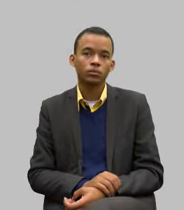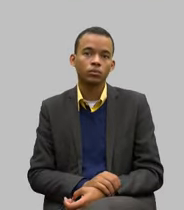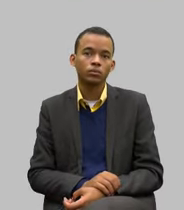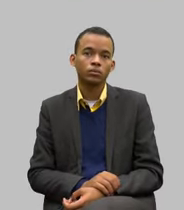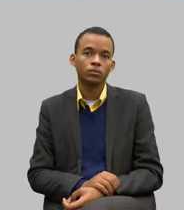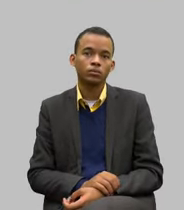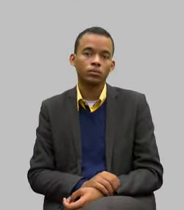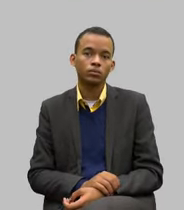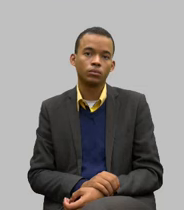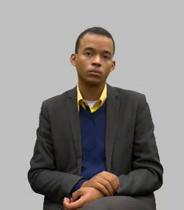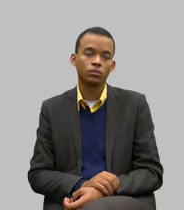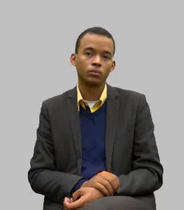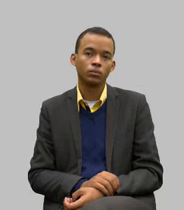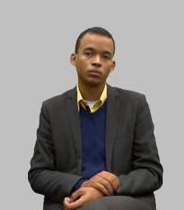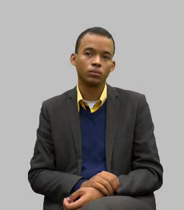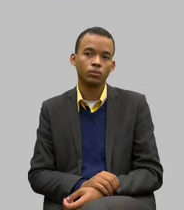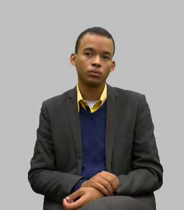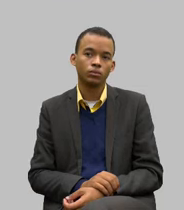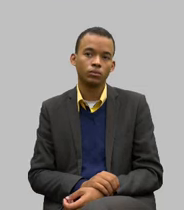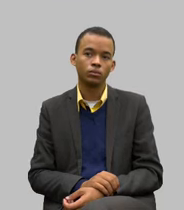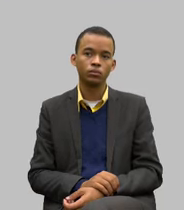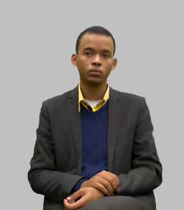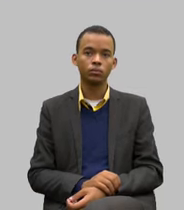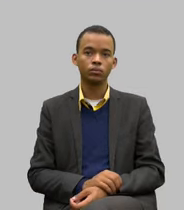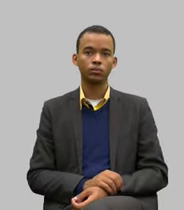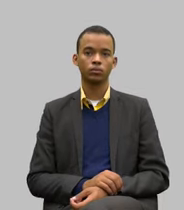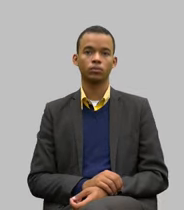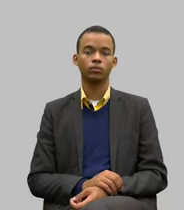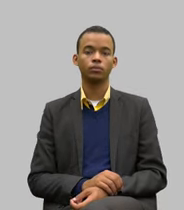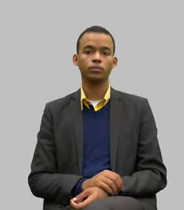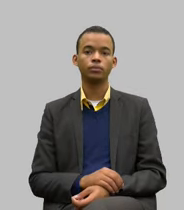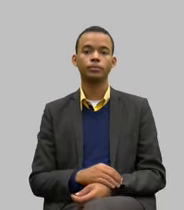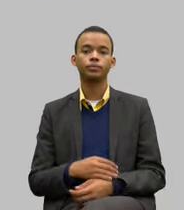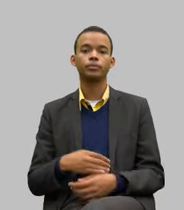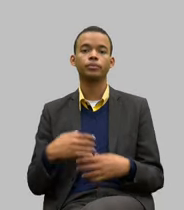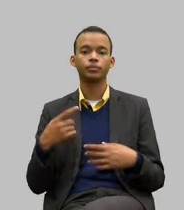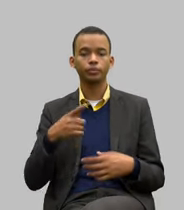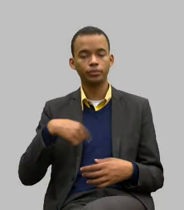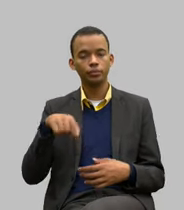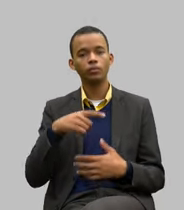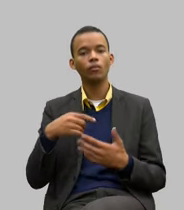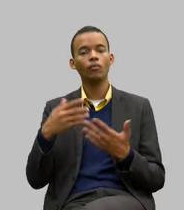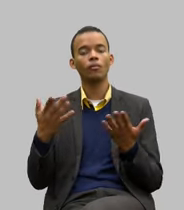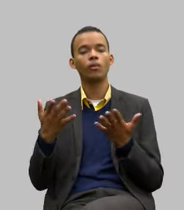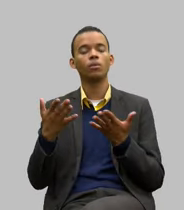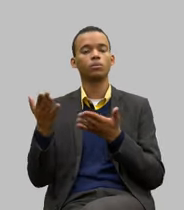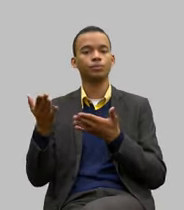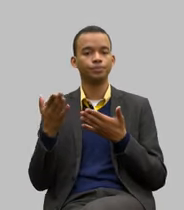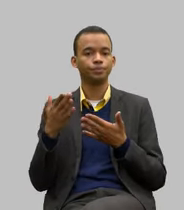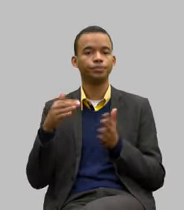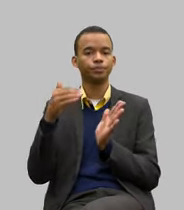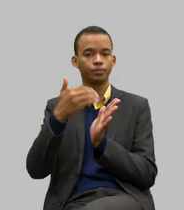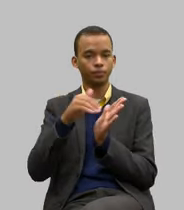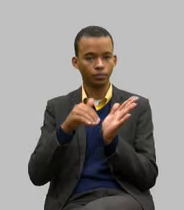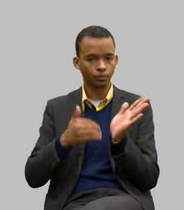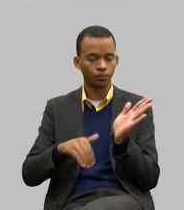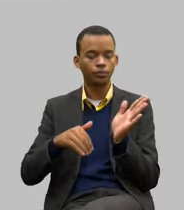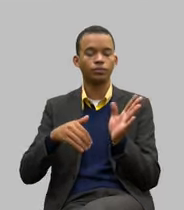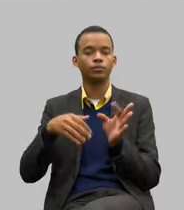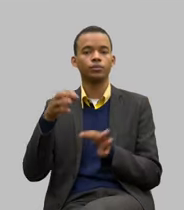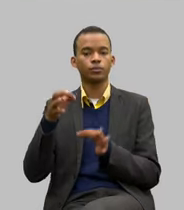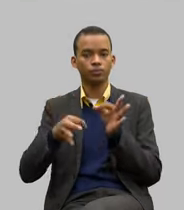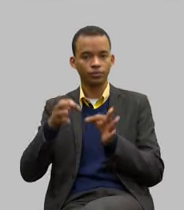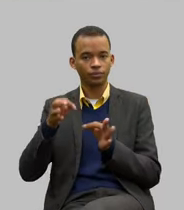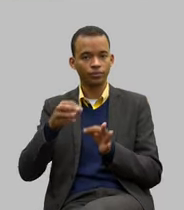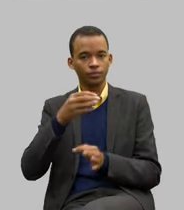secretário inicialmente passaremos a palavra ao sor Rogério Greco secretário de estado de justiça e Segurança Pública que nesse